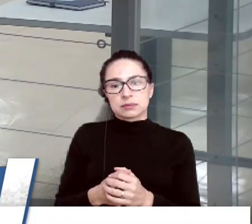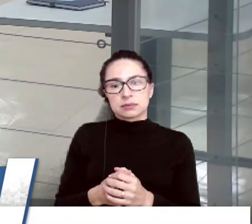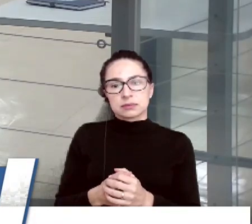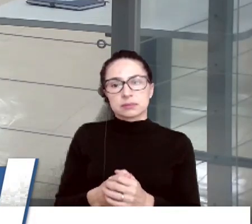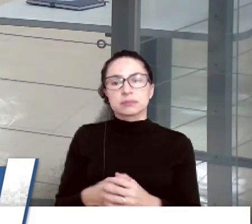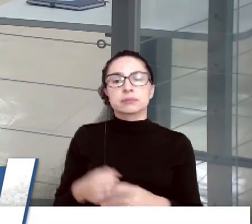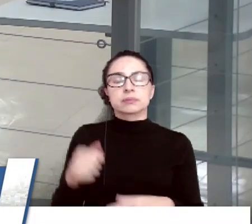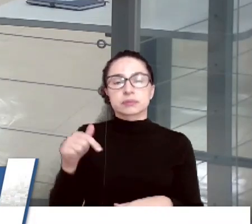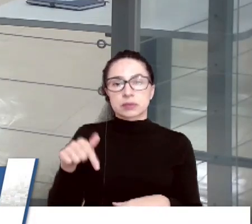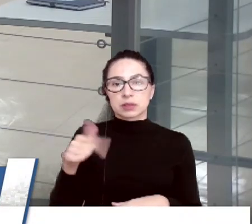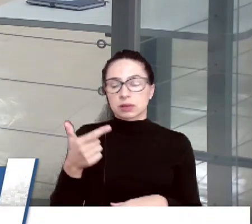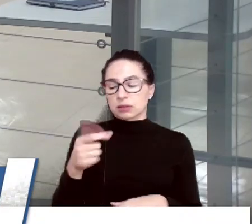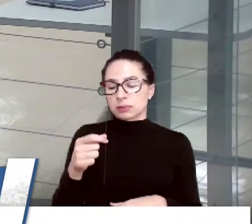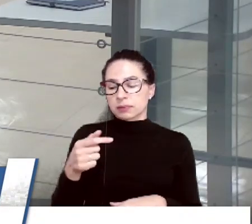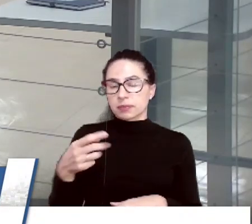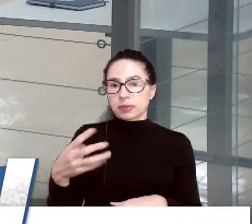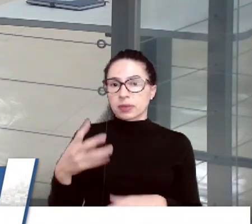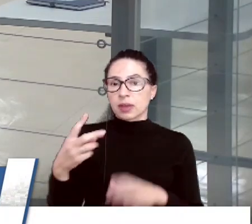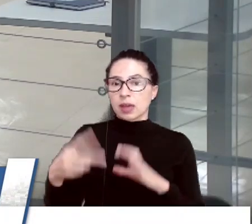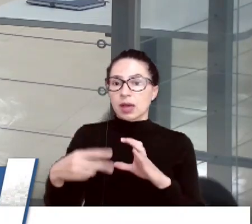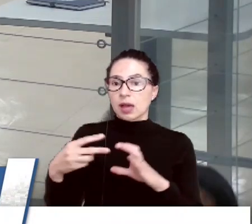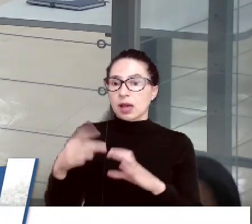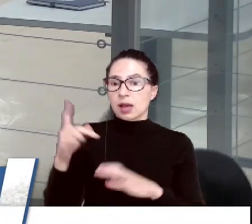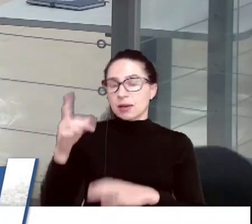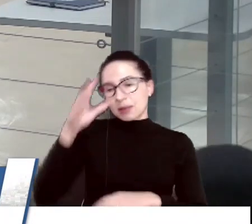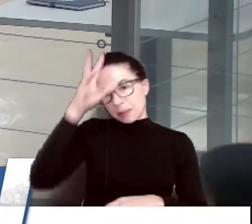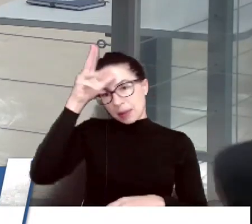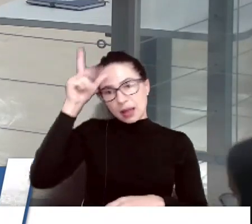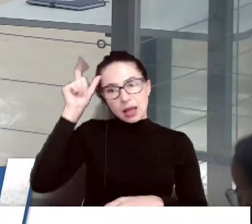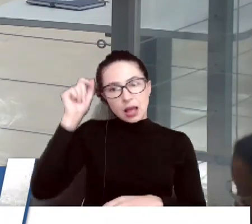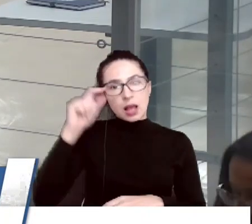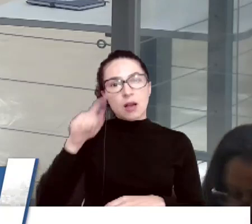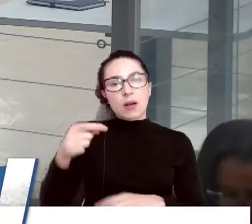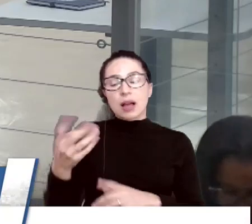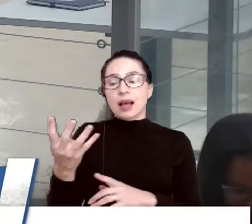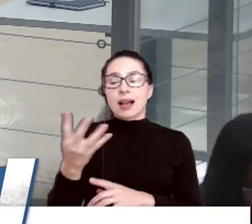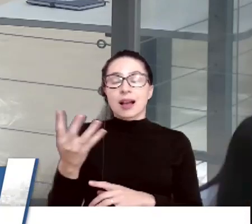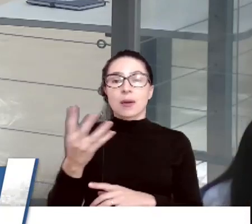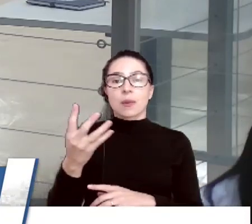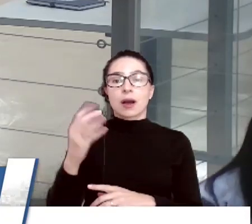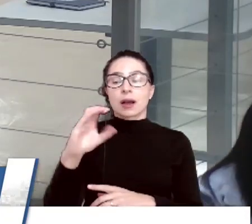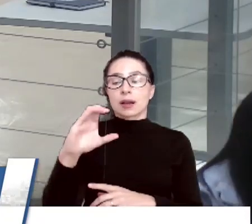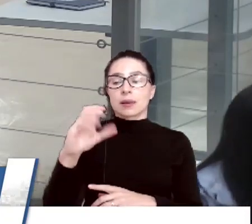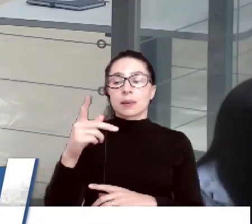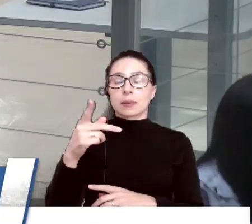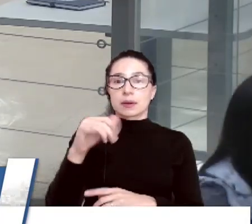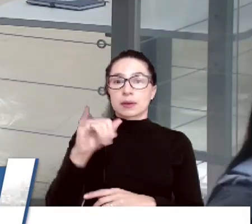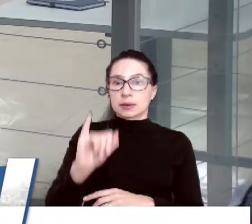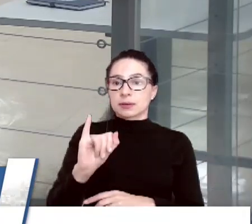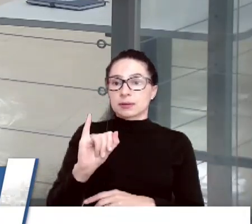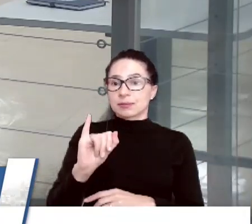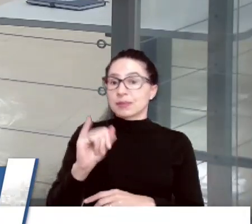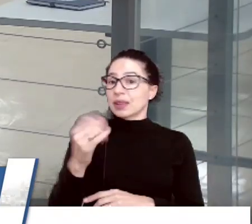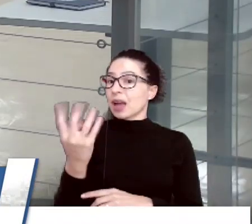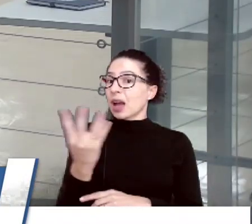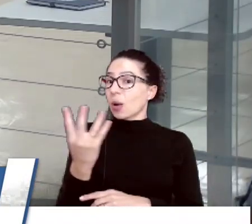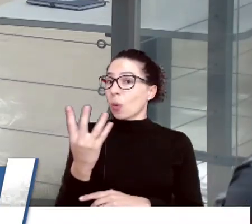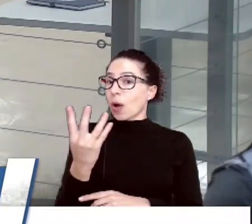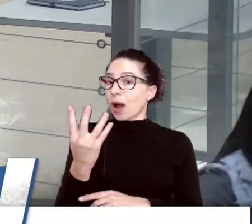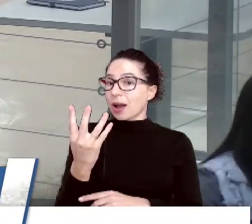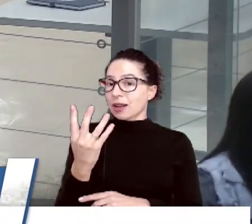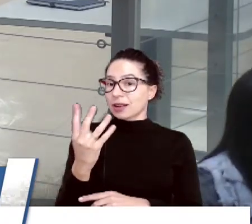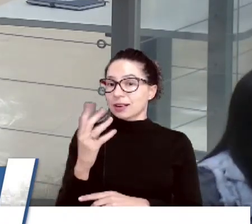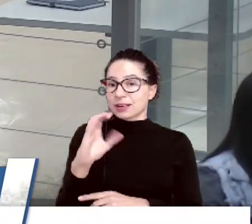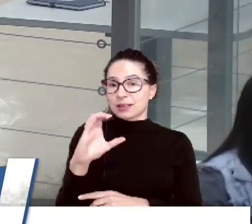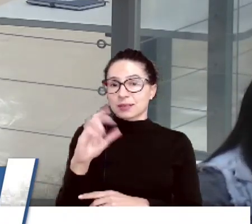Esse ano, a Câmara Municipal de Manaus fez a 4ª CPI. A 4ª CPI.